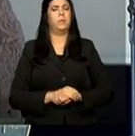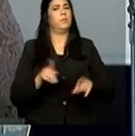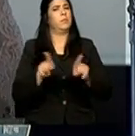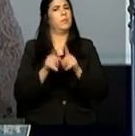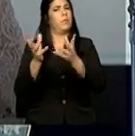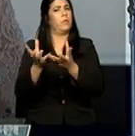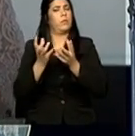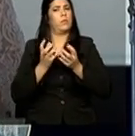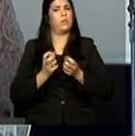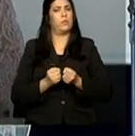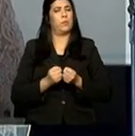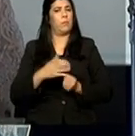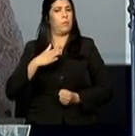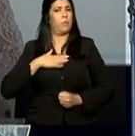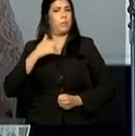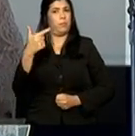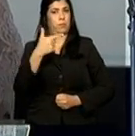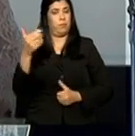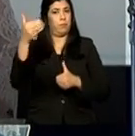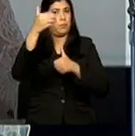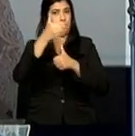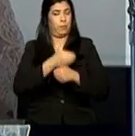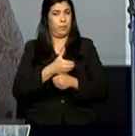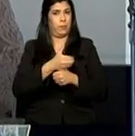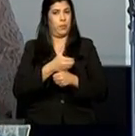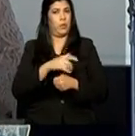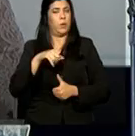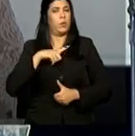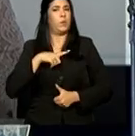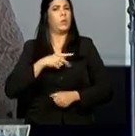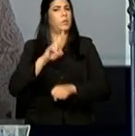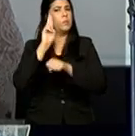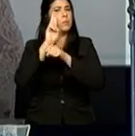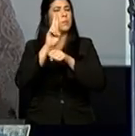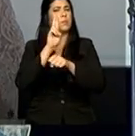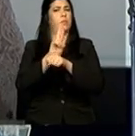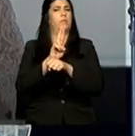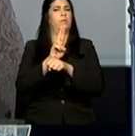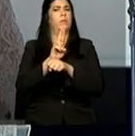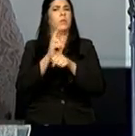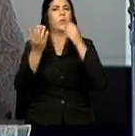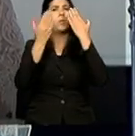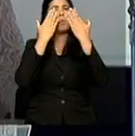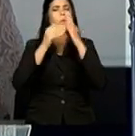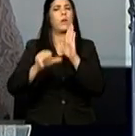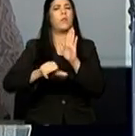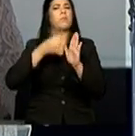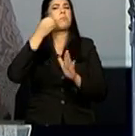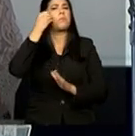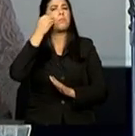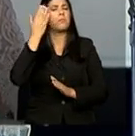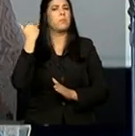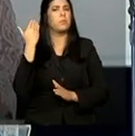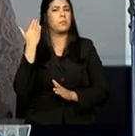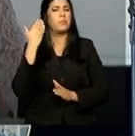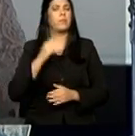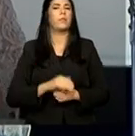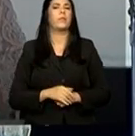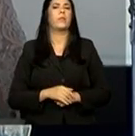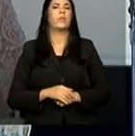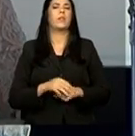Assumo meu segundo mandato com mais esperança do que assumi o primeiro.